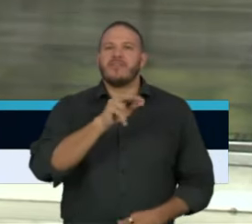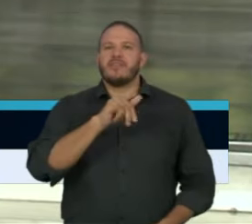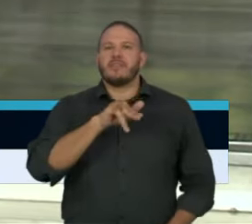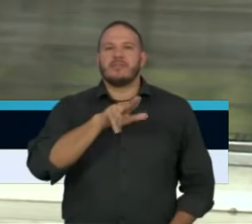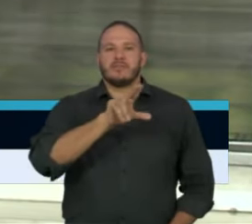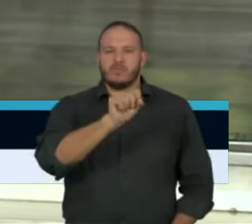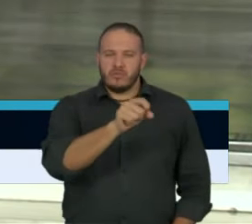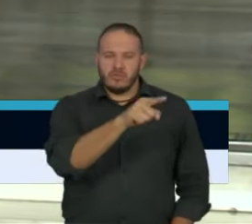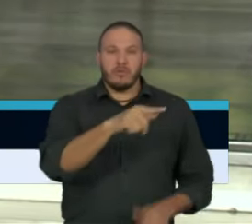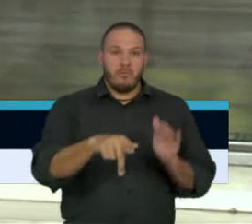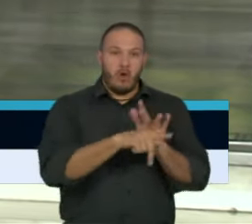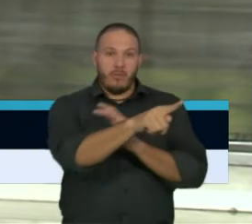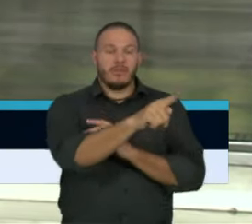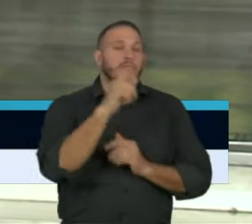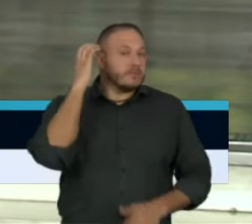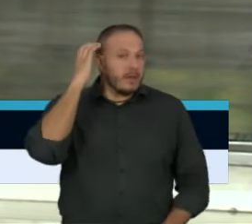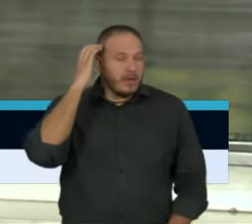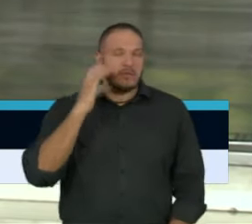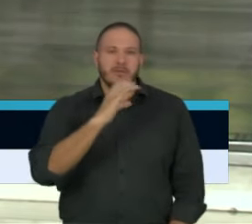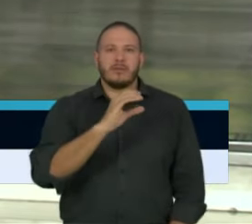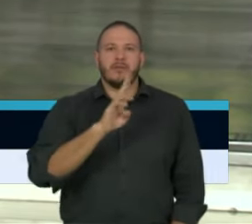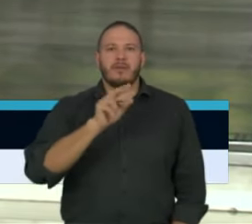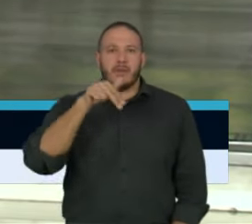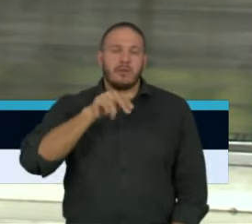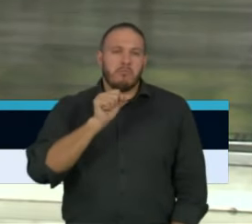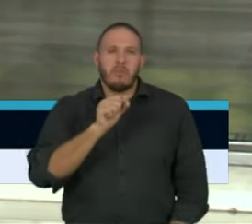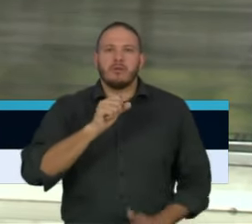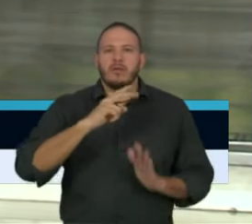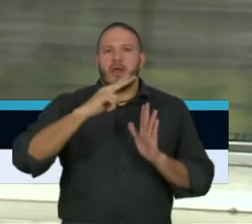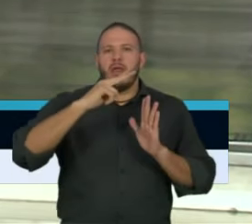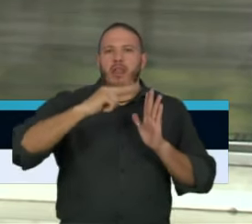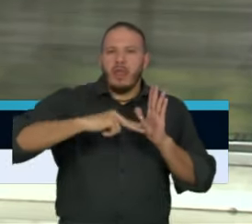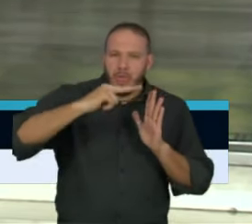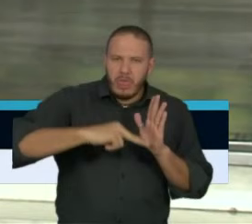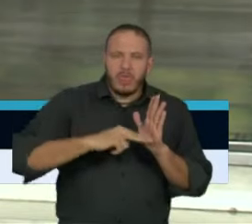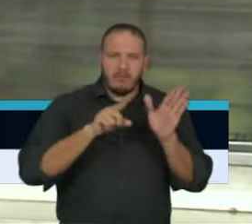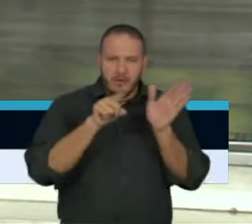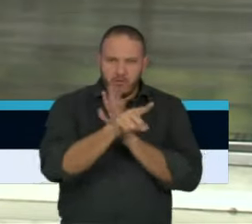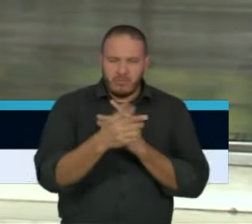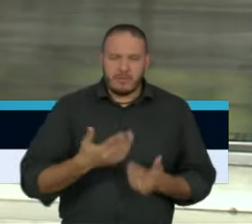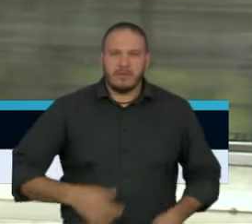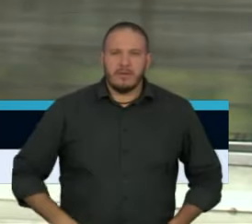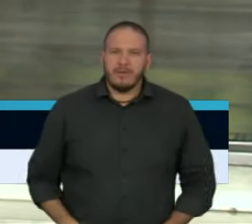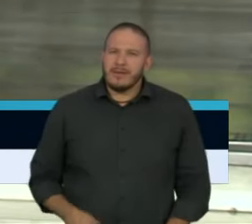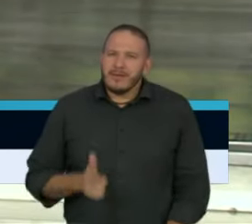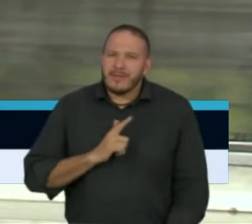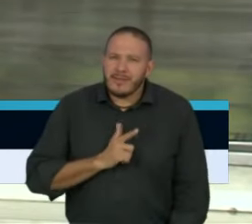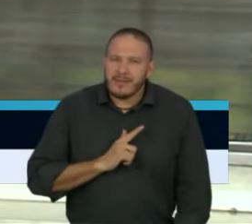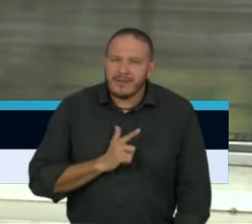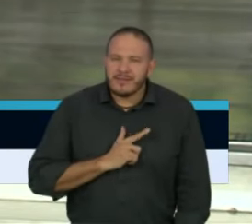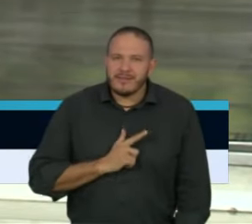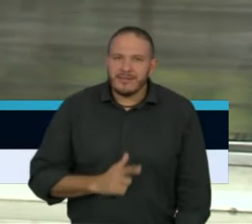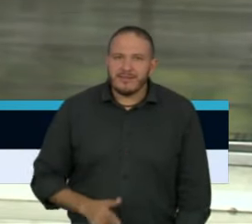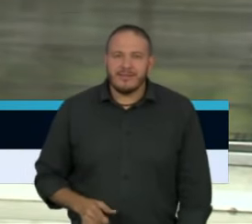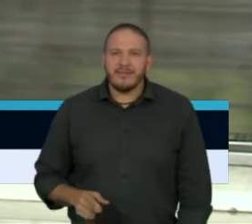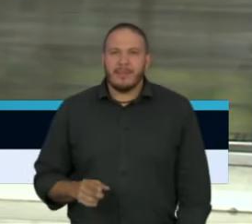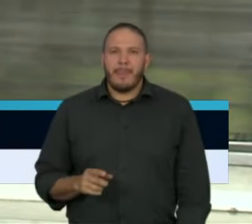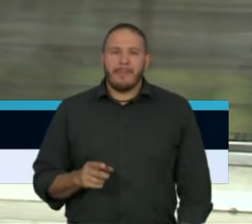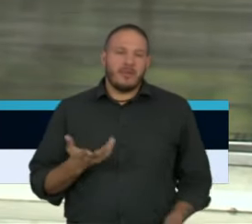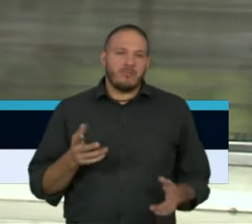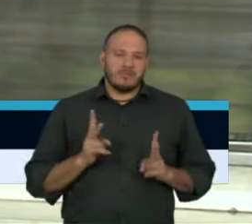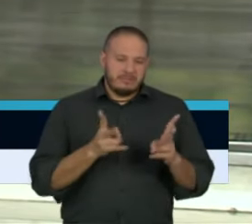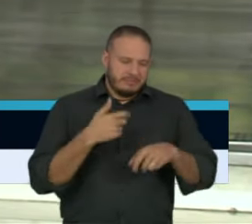Passarelli, da Rádio CBN, senão poderemos ler a pergunta do Vinícius. Temos o Vinícius aqui em tela, se não seguimos por causa